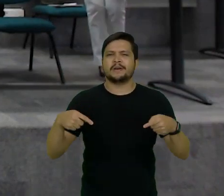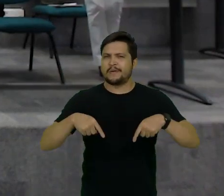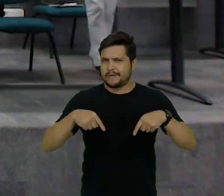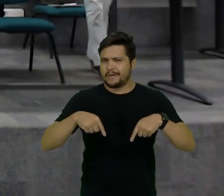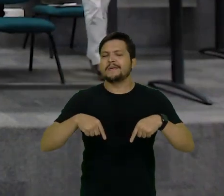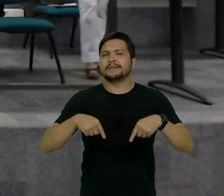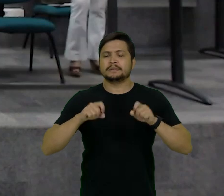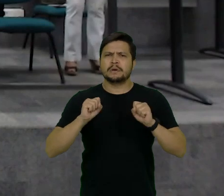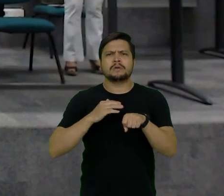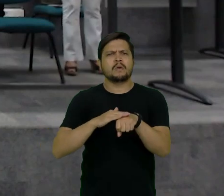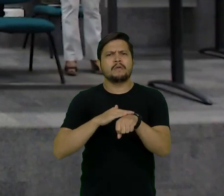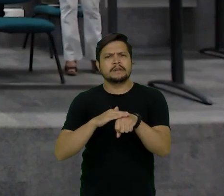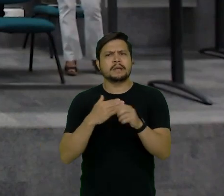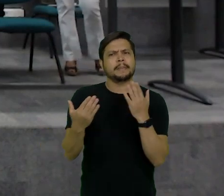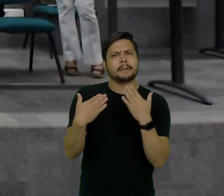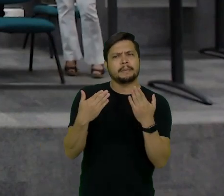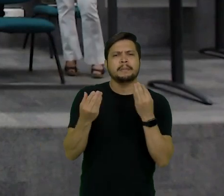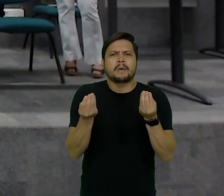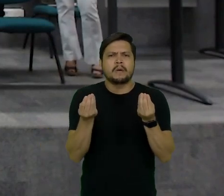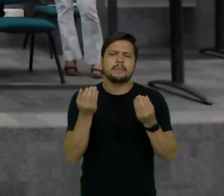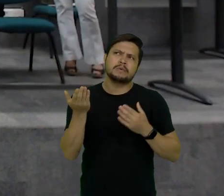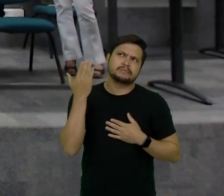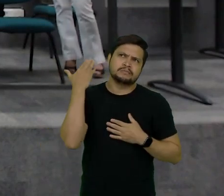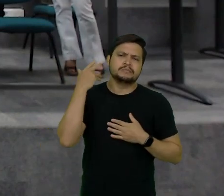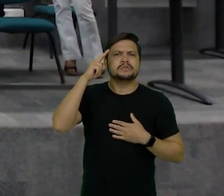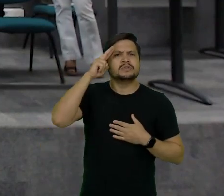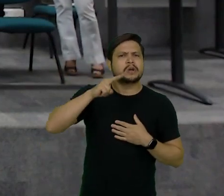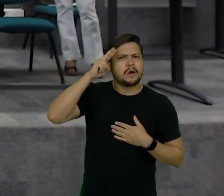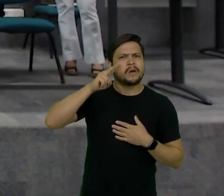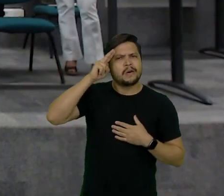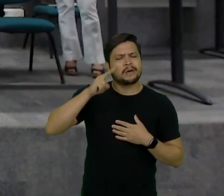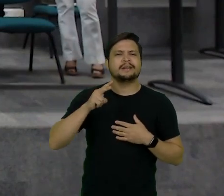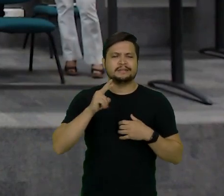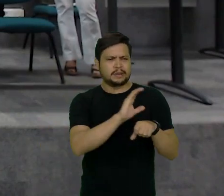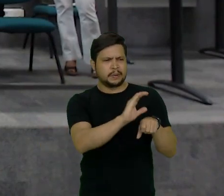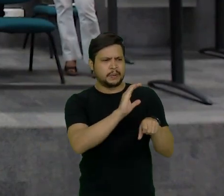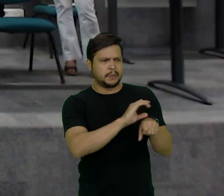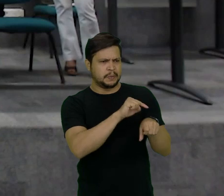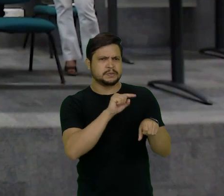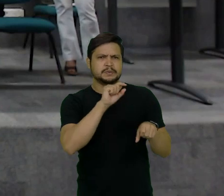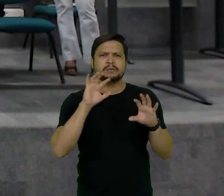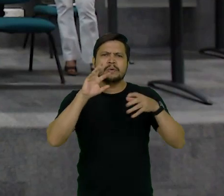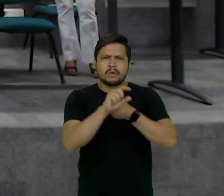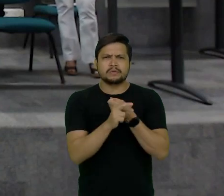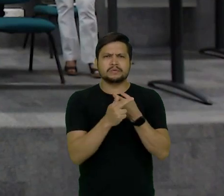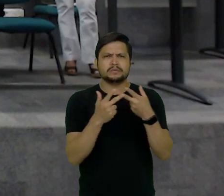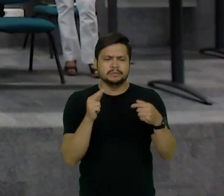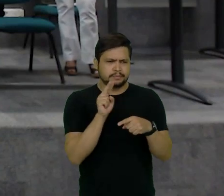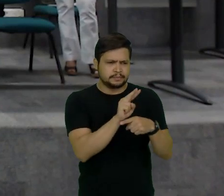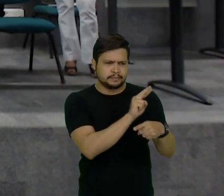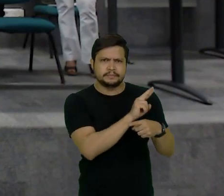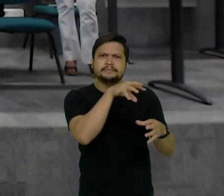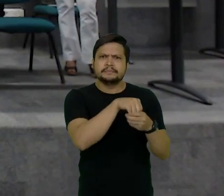nos próximos minutos a gente possa conversar um pouco sobre essa história de zootecnia no